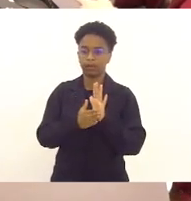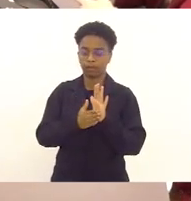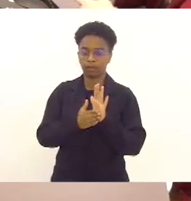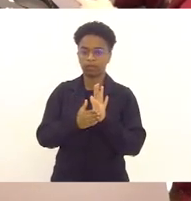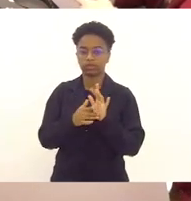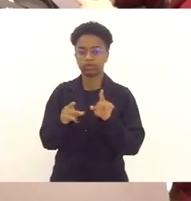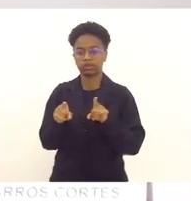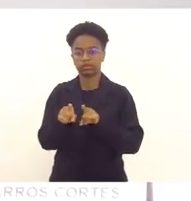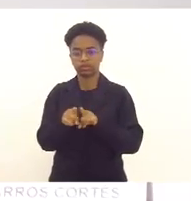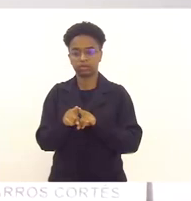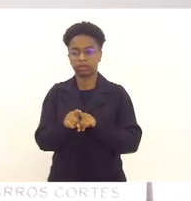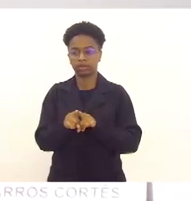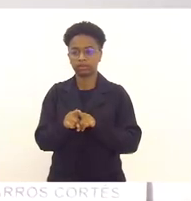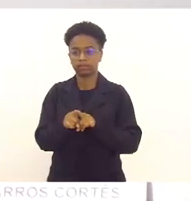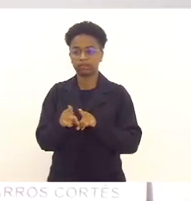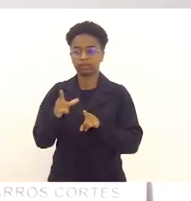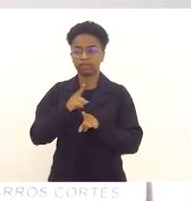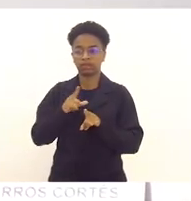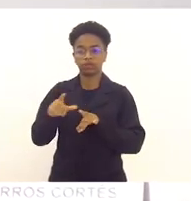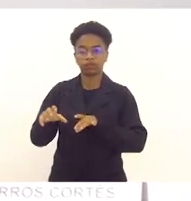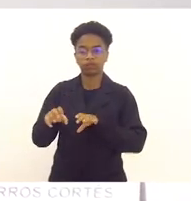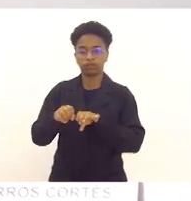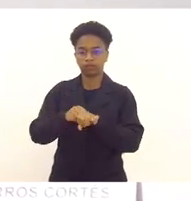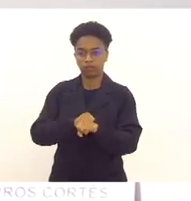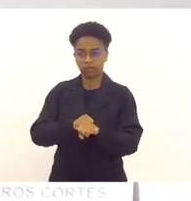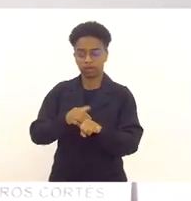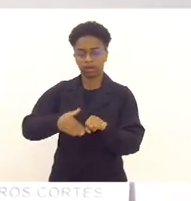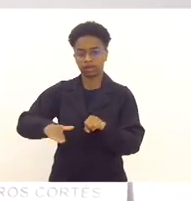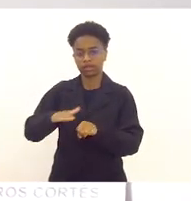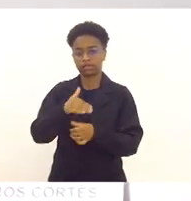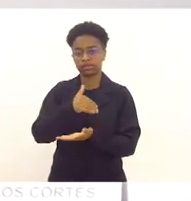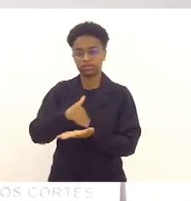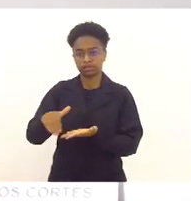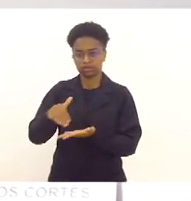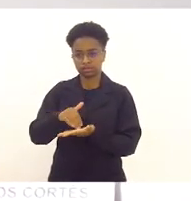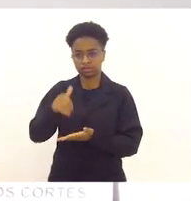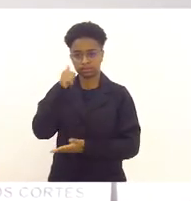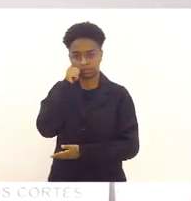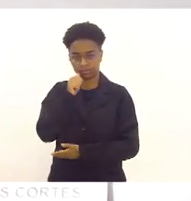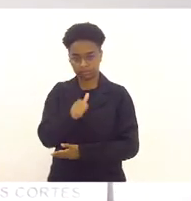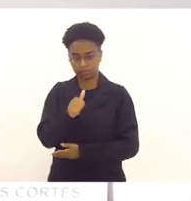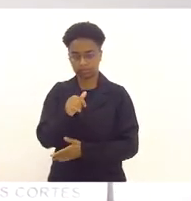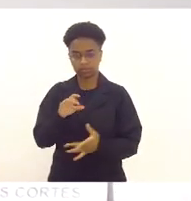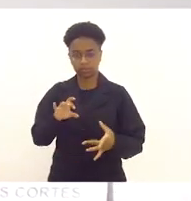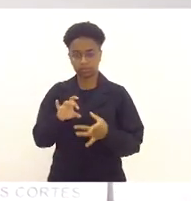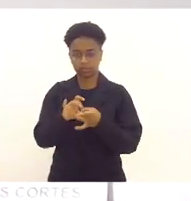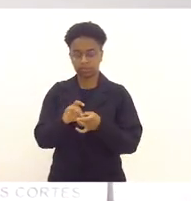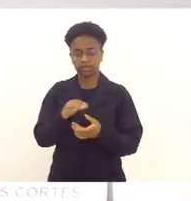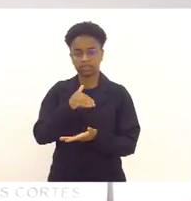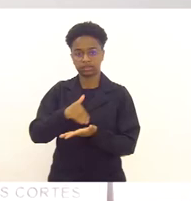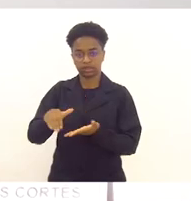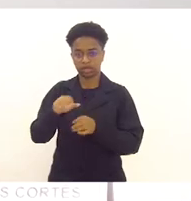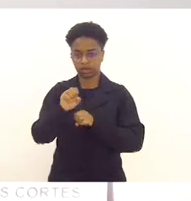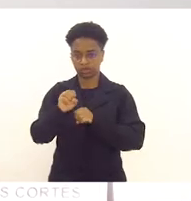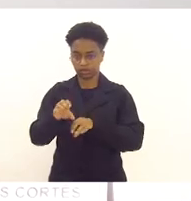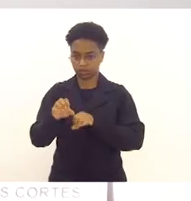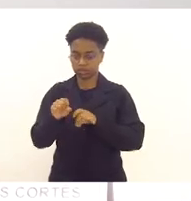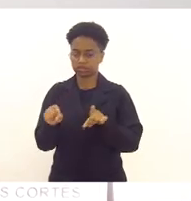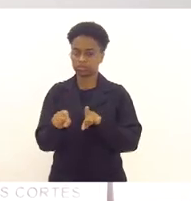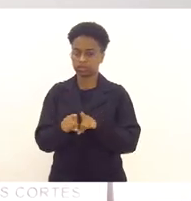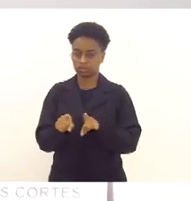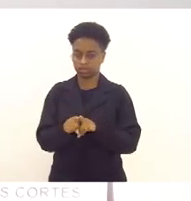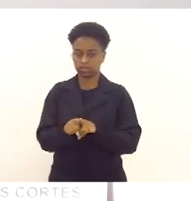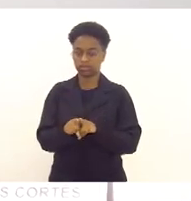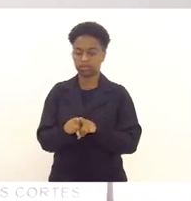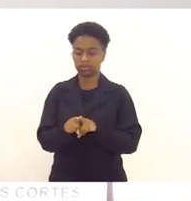encaminhamento que a gente tivesse uma formação da secretaria de mulheres em parceria com a secretaria de educação para